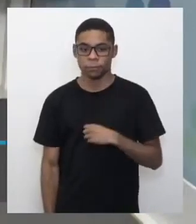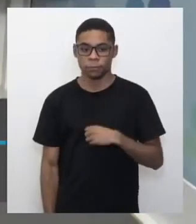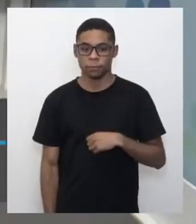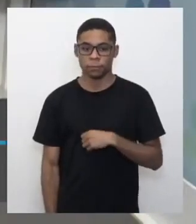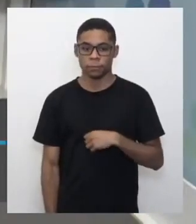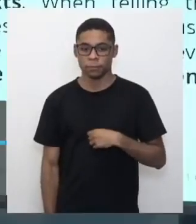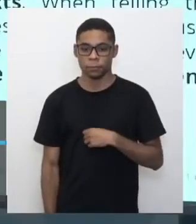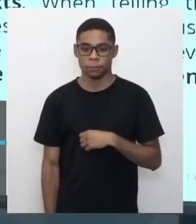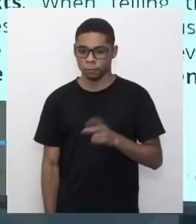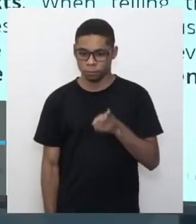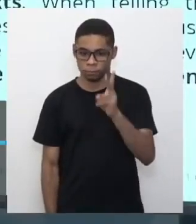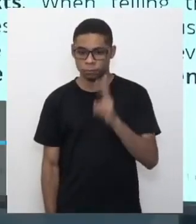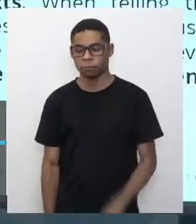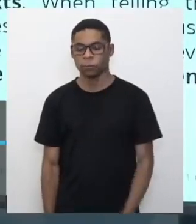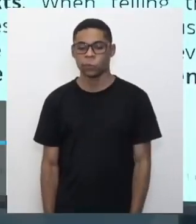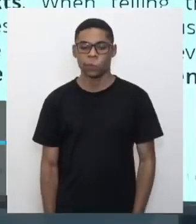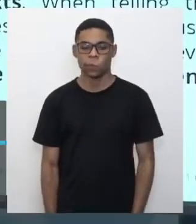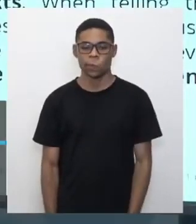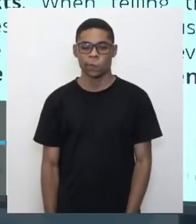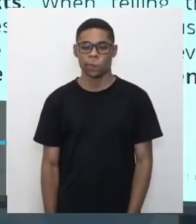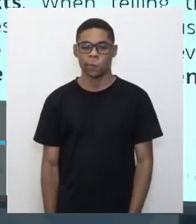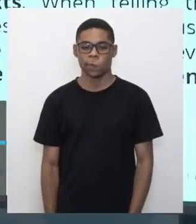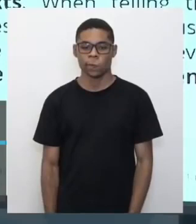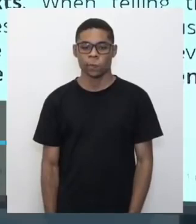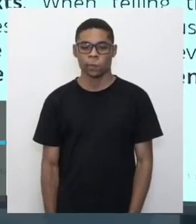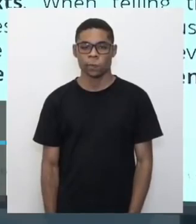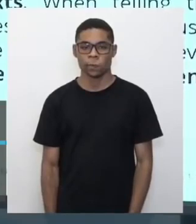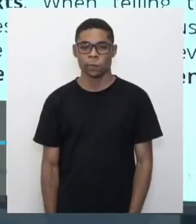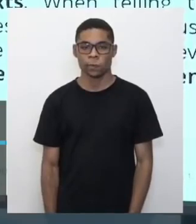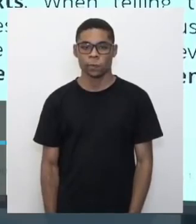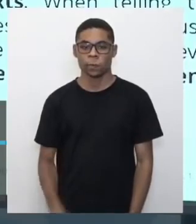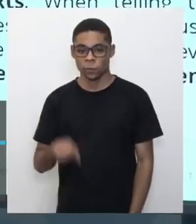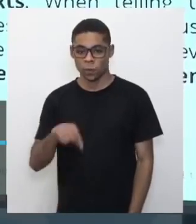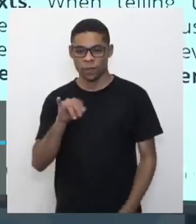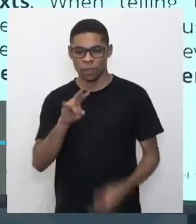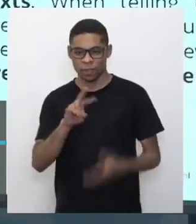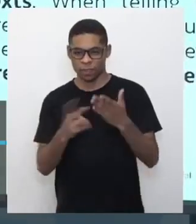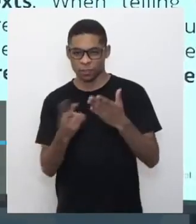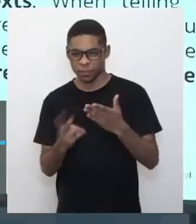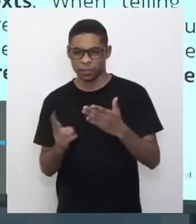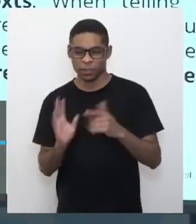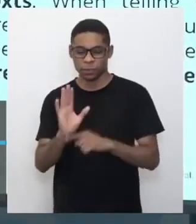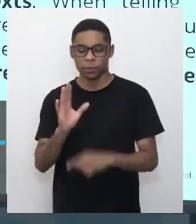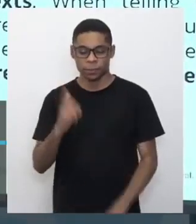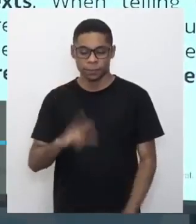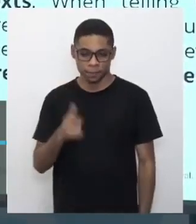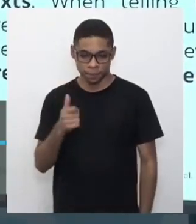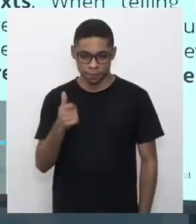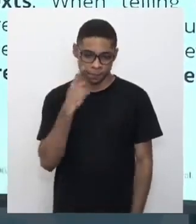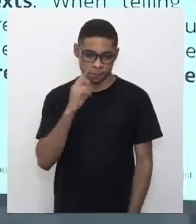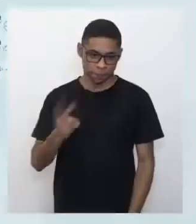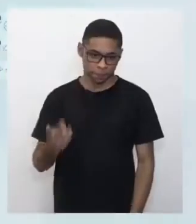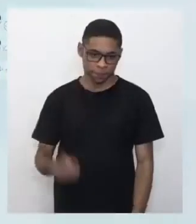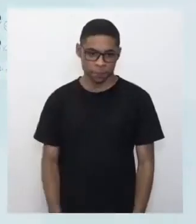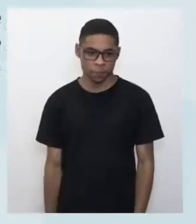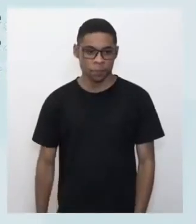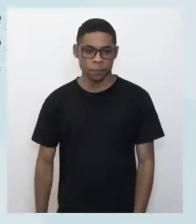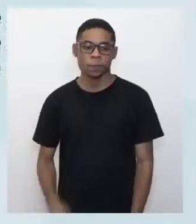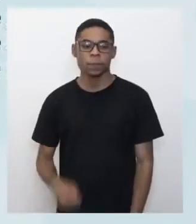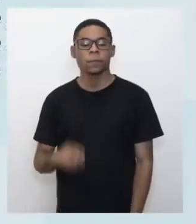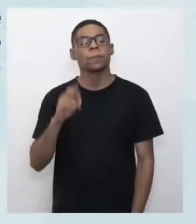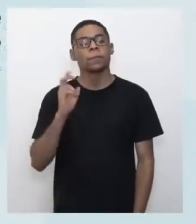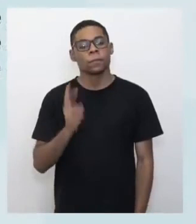aparecendo? Mas vamos lá para frente e aí sim, agora a gente vai traduzir esse pequeno texto para vocês, tá bom? Vamos lá, Ed. Ok.